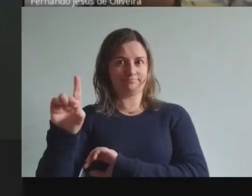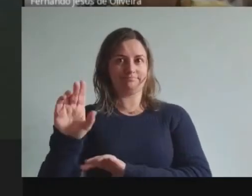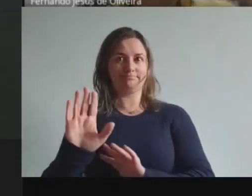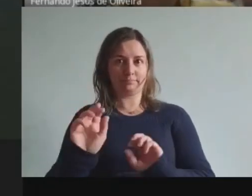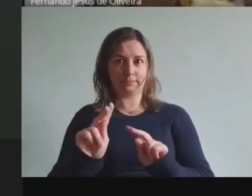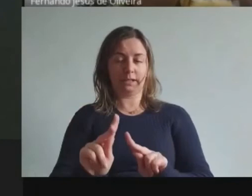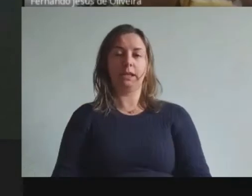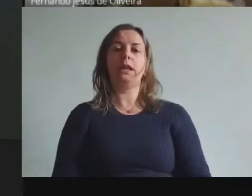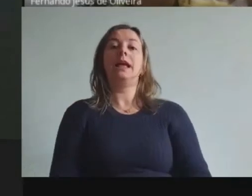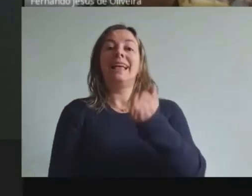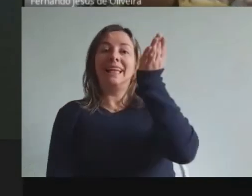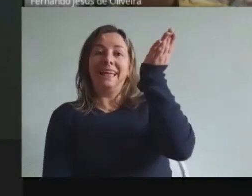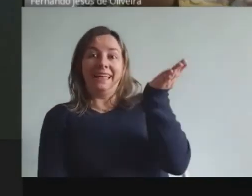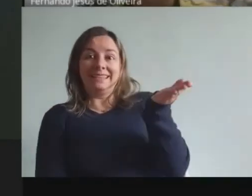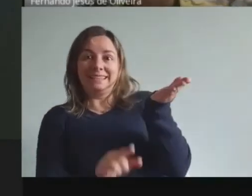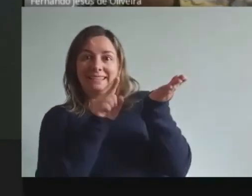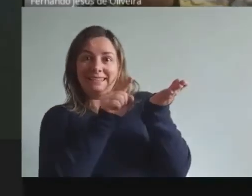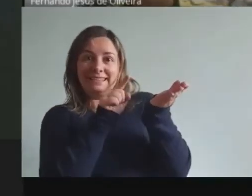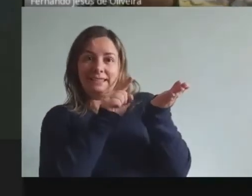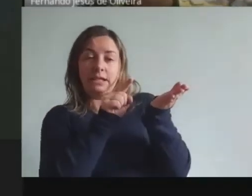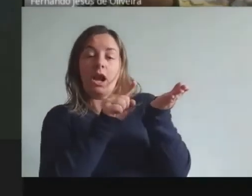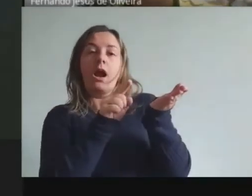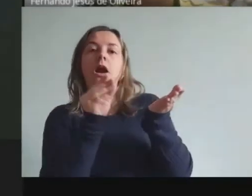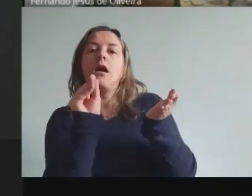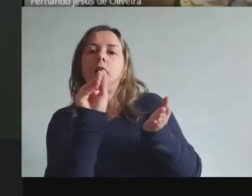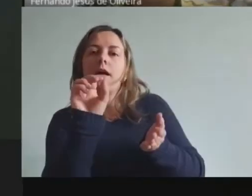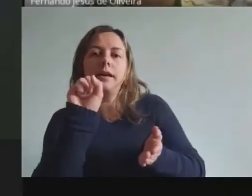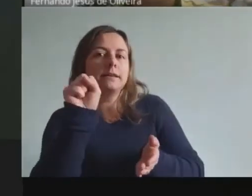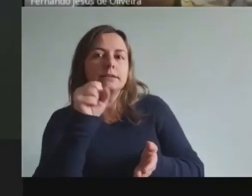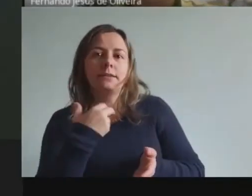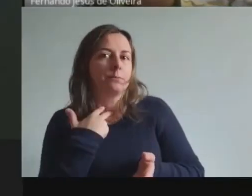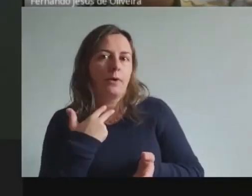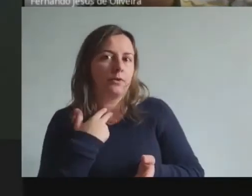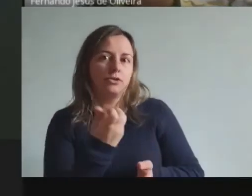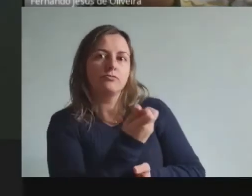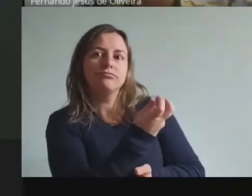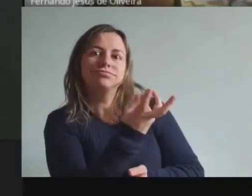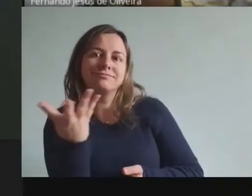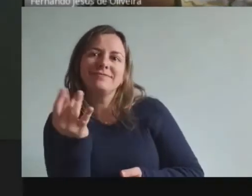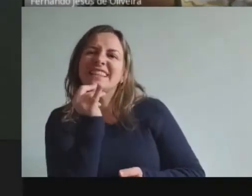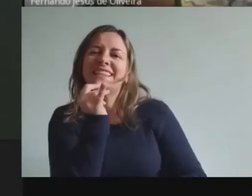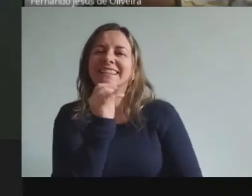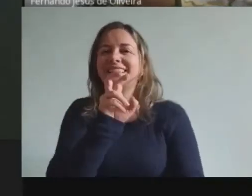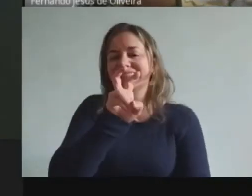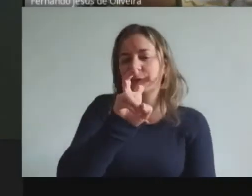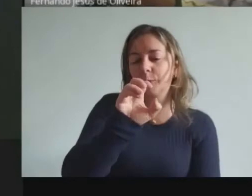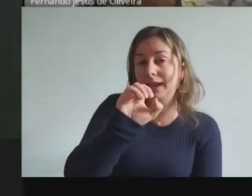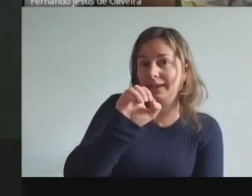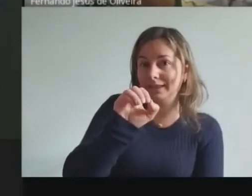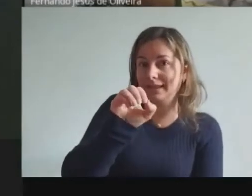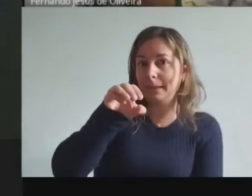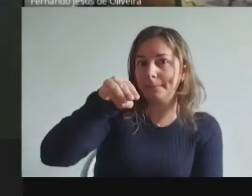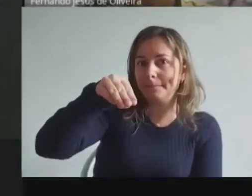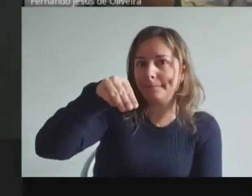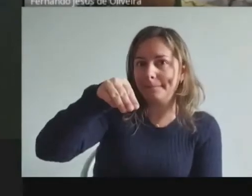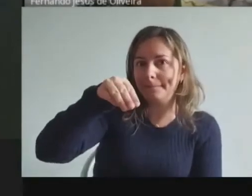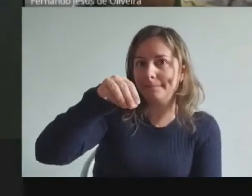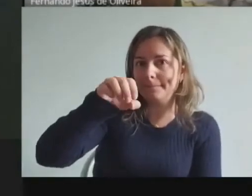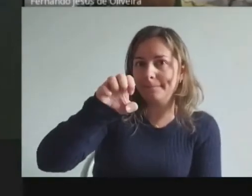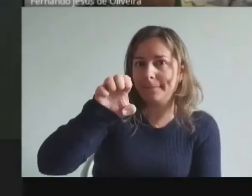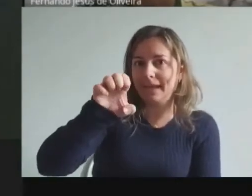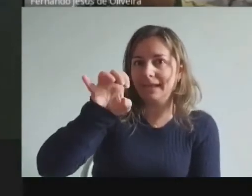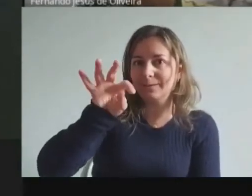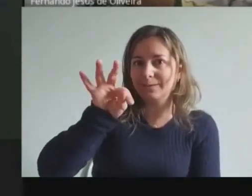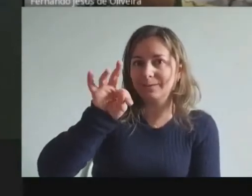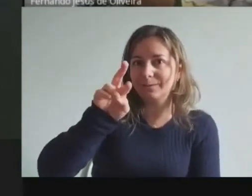Lembrando, gente, que essas unidades, elas não admitem plural, tá? Então, você nunca vai colocar 50 metros, aí você bota um S aqui. Nada a